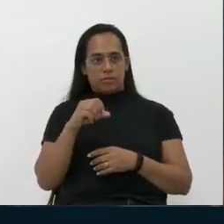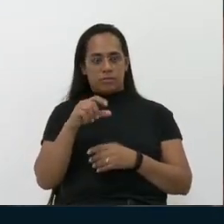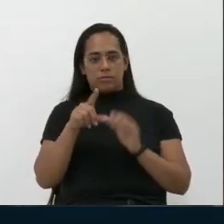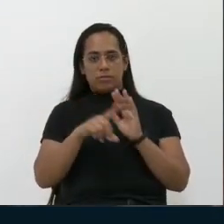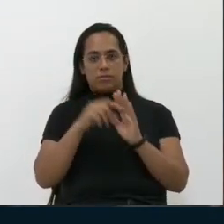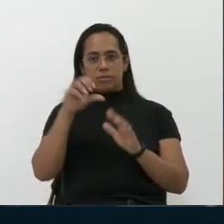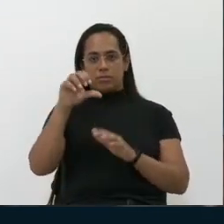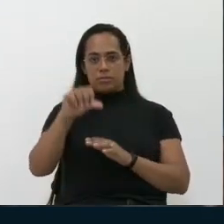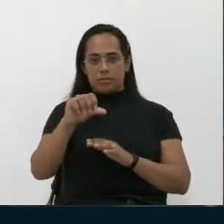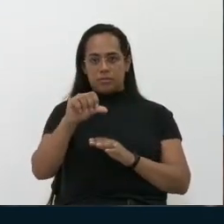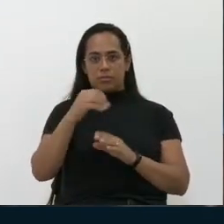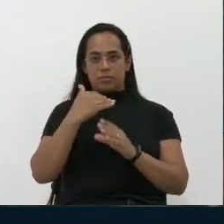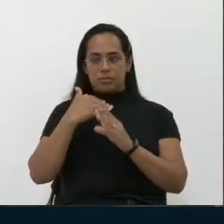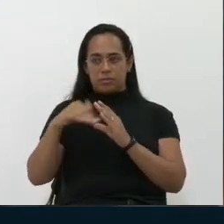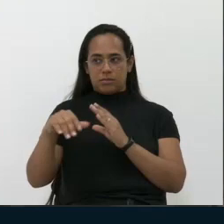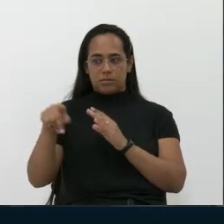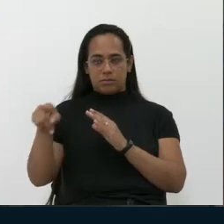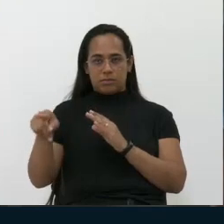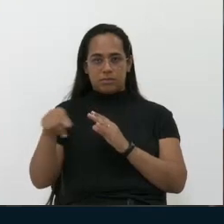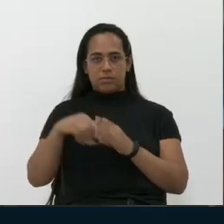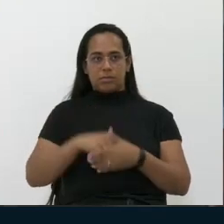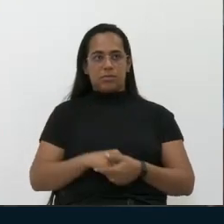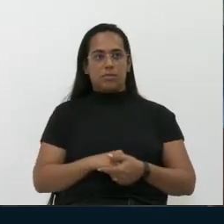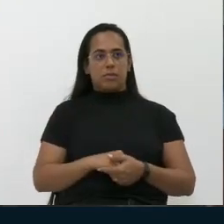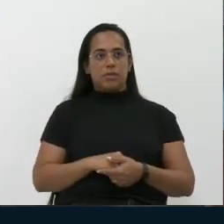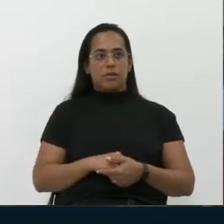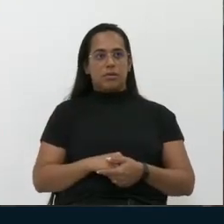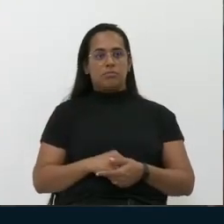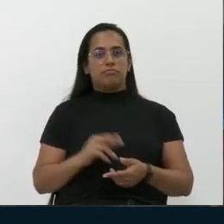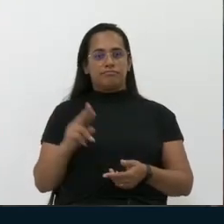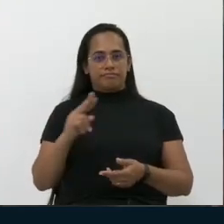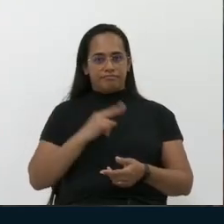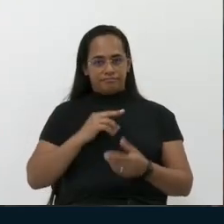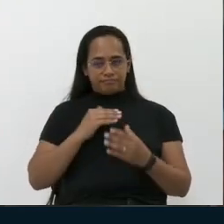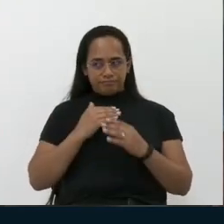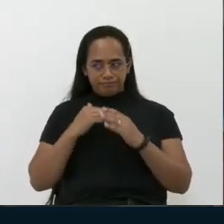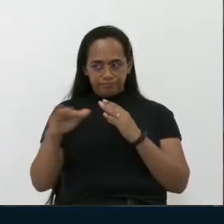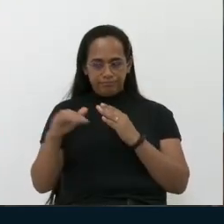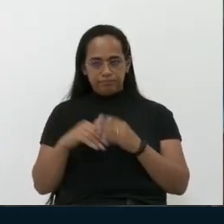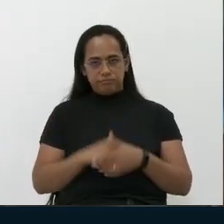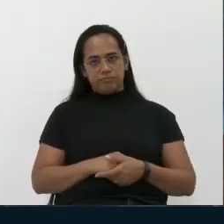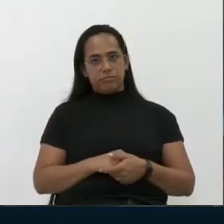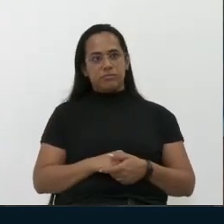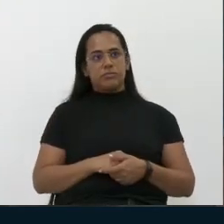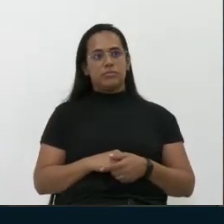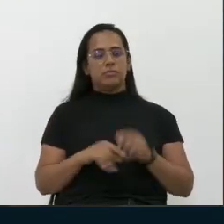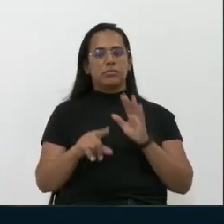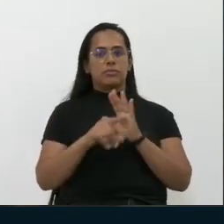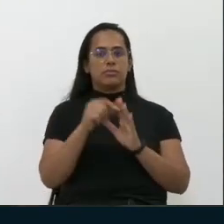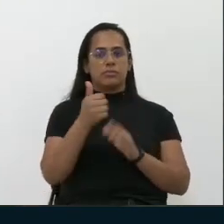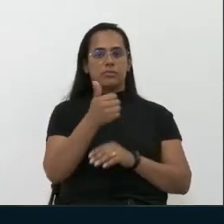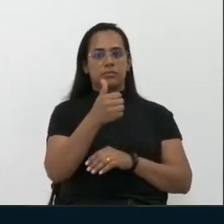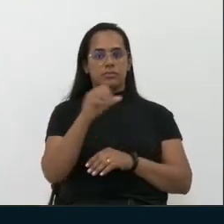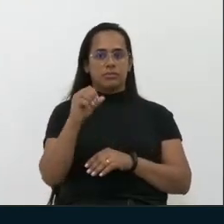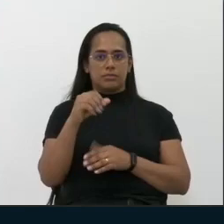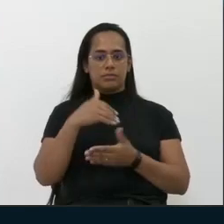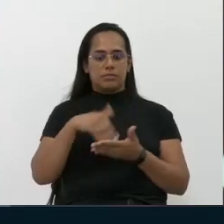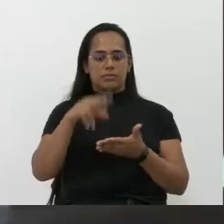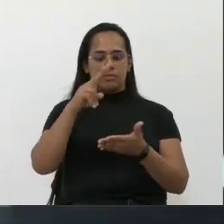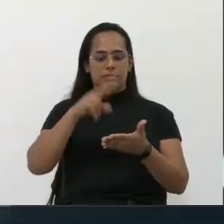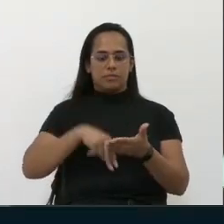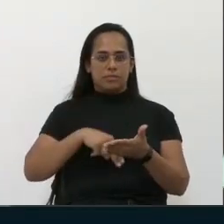Item 9º encaminhado ao gabinete, assim que chegar a resposta de Vossa Excelência. Item 10º ao senhor secretário para a